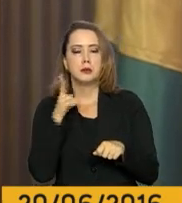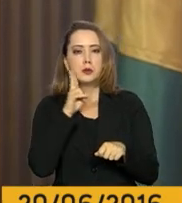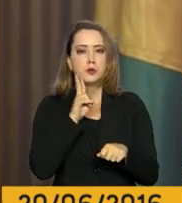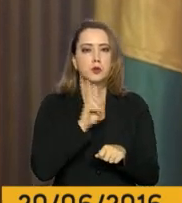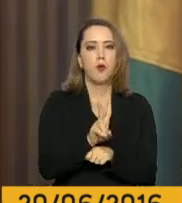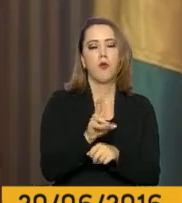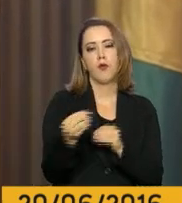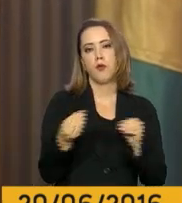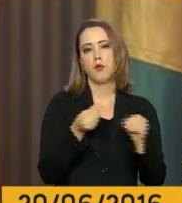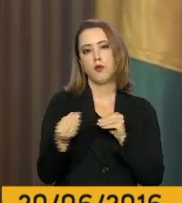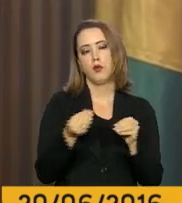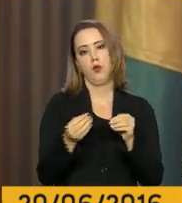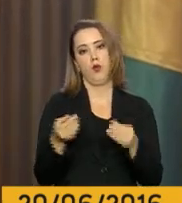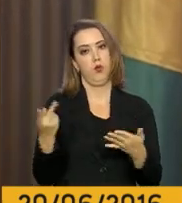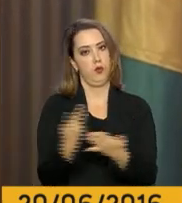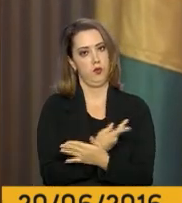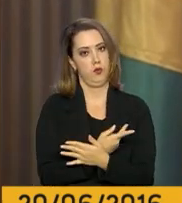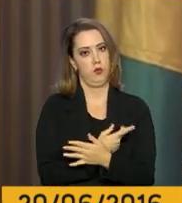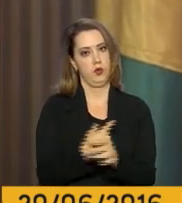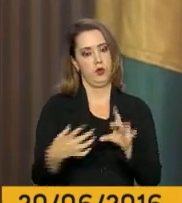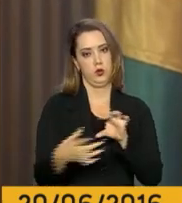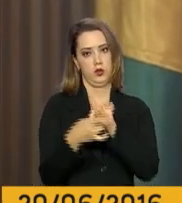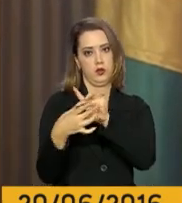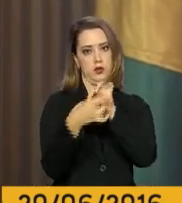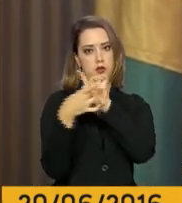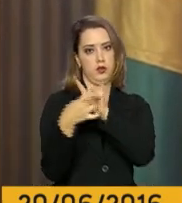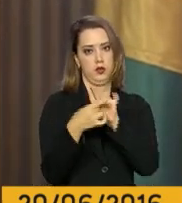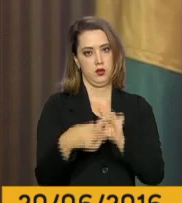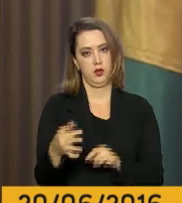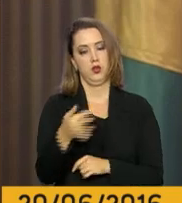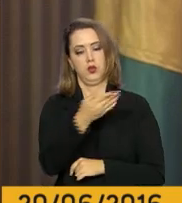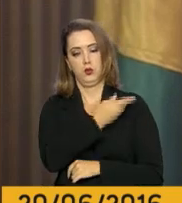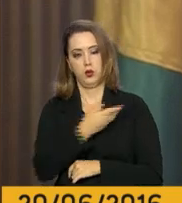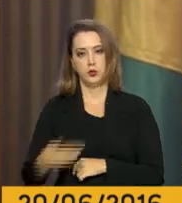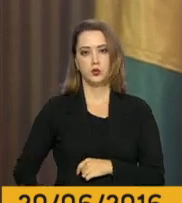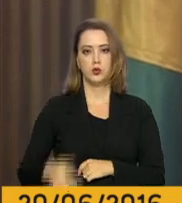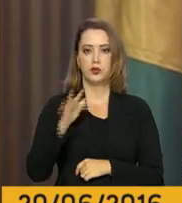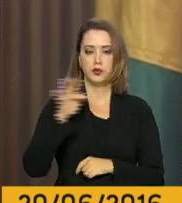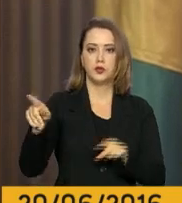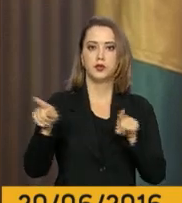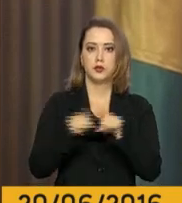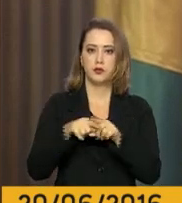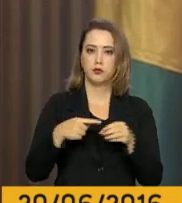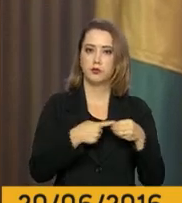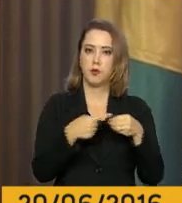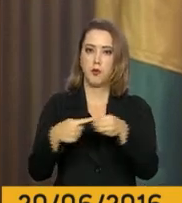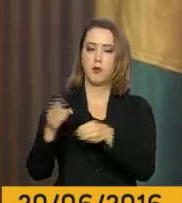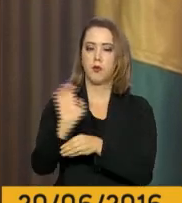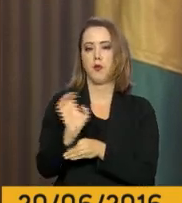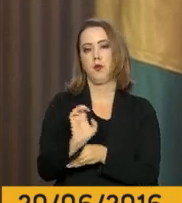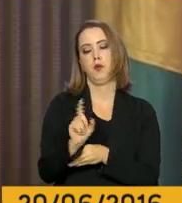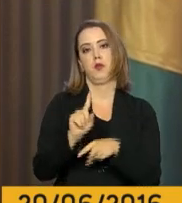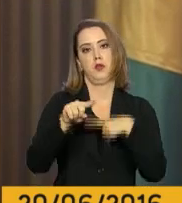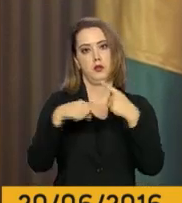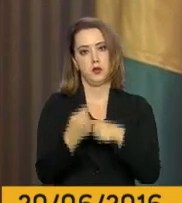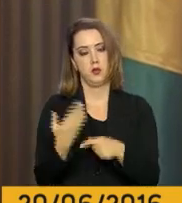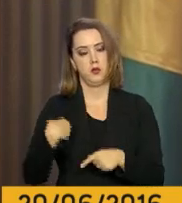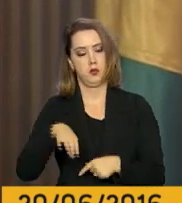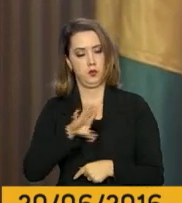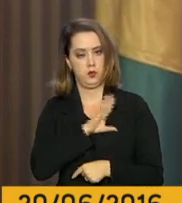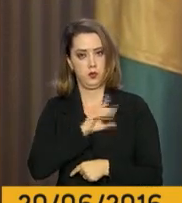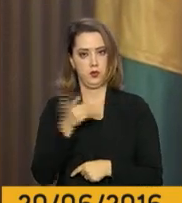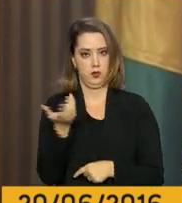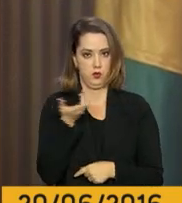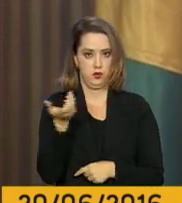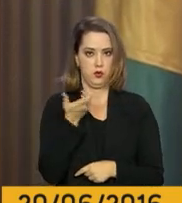pacto federativo e nós queremos ao depois mais adiante propor uma fortíssima revisão do